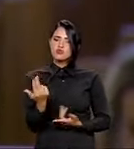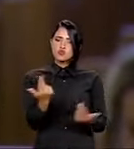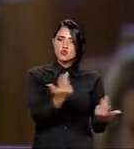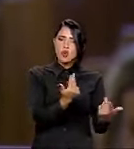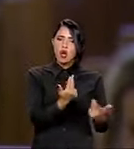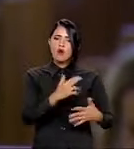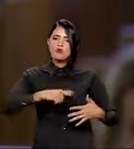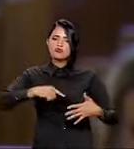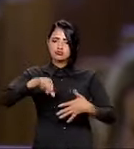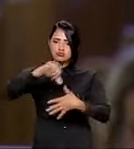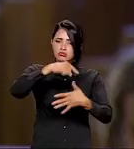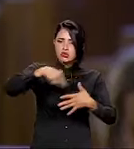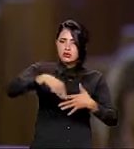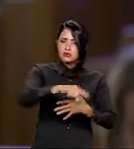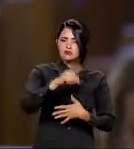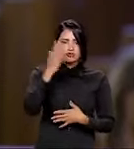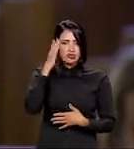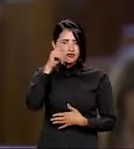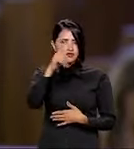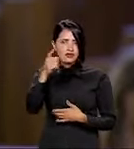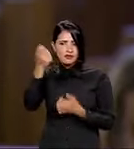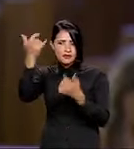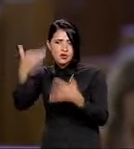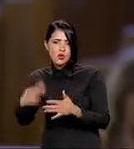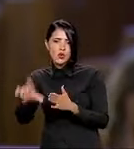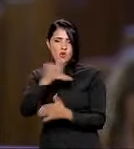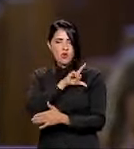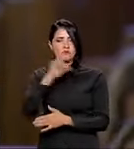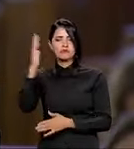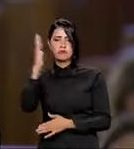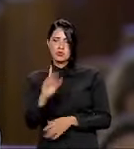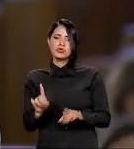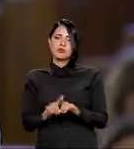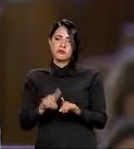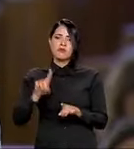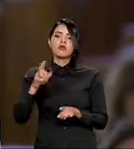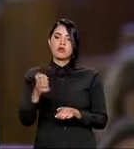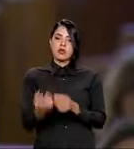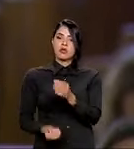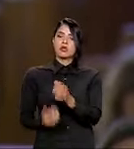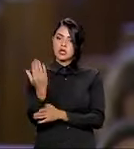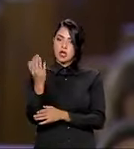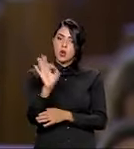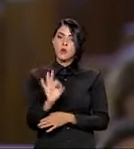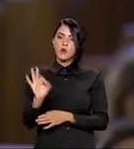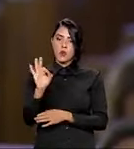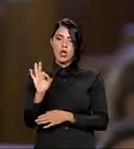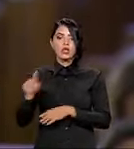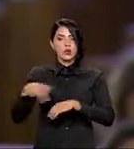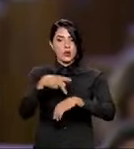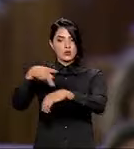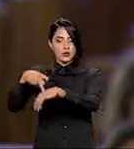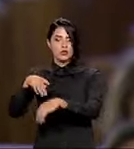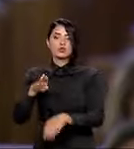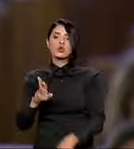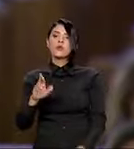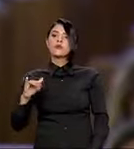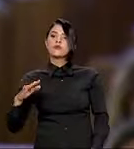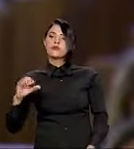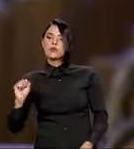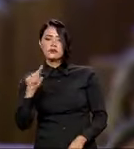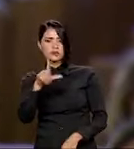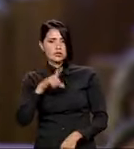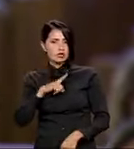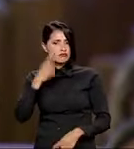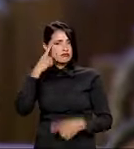e, como eu sei que você já expressou antes, que o Brasil também quer criar uma moeda com os países dos BRICS. Porque você